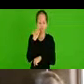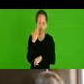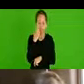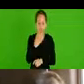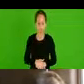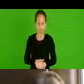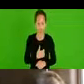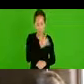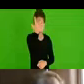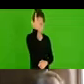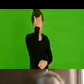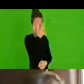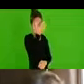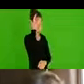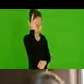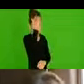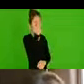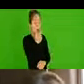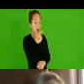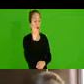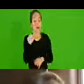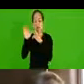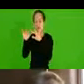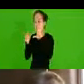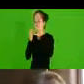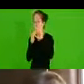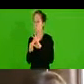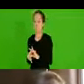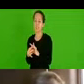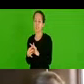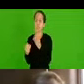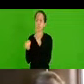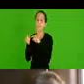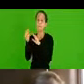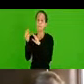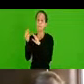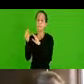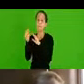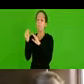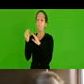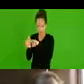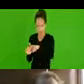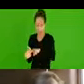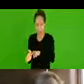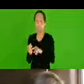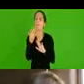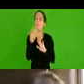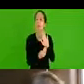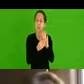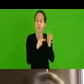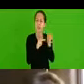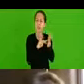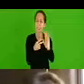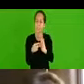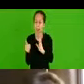tecidura da metodologia da investigação. Nesse caso, a metodologia não se faz por meio das etapas de um